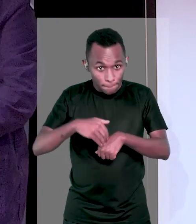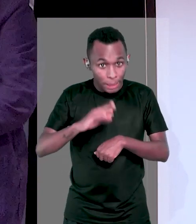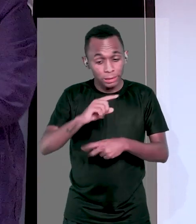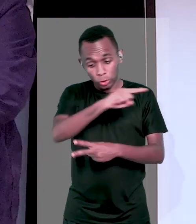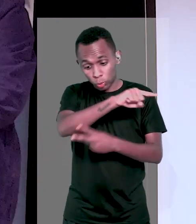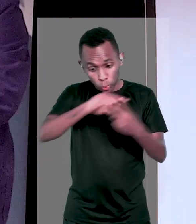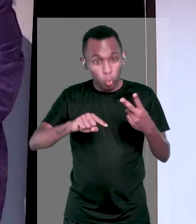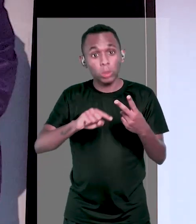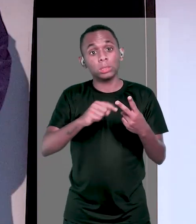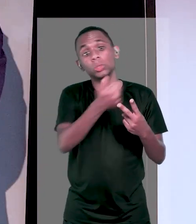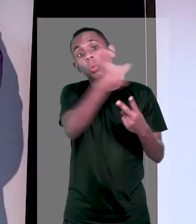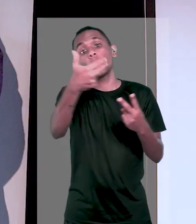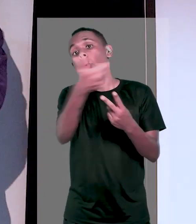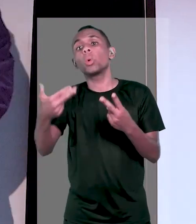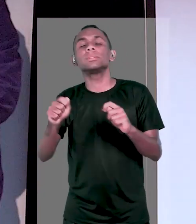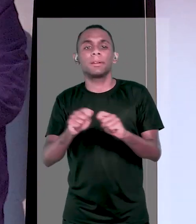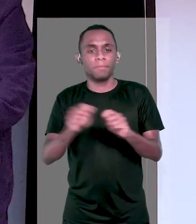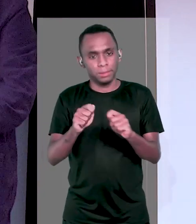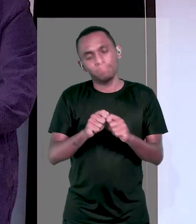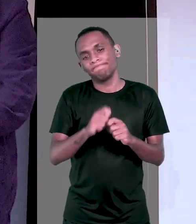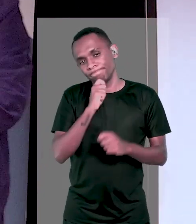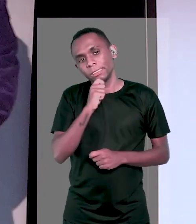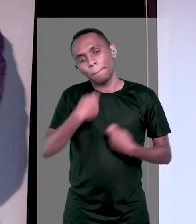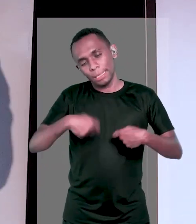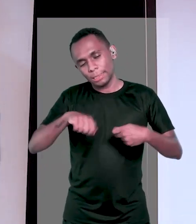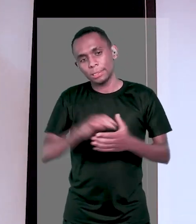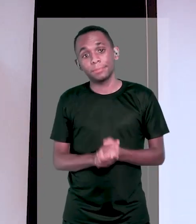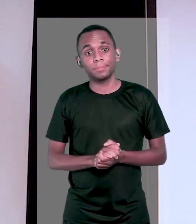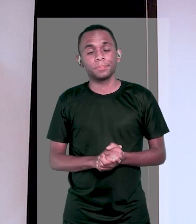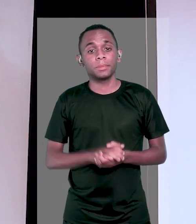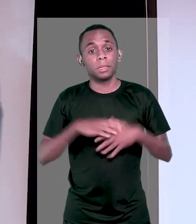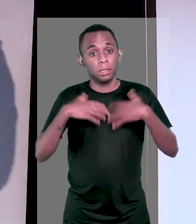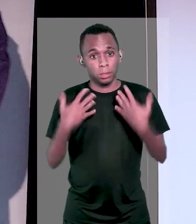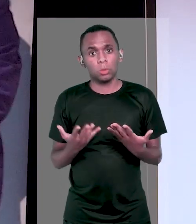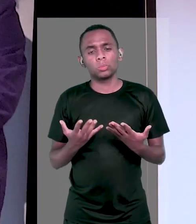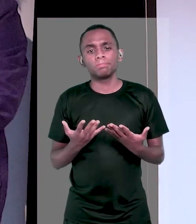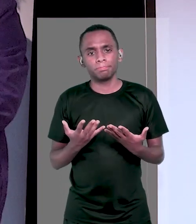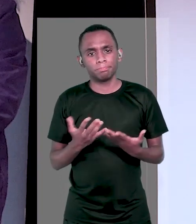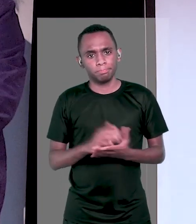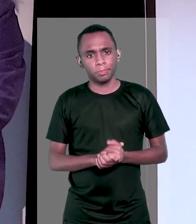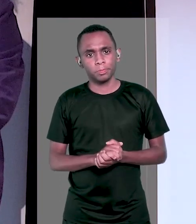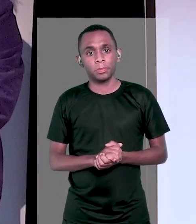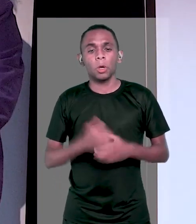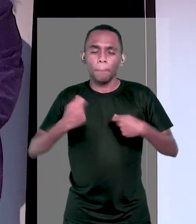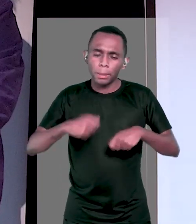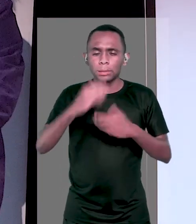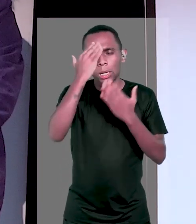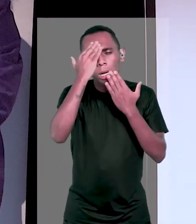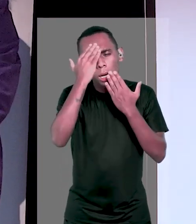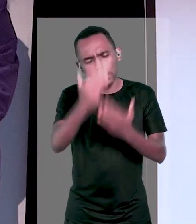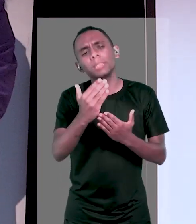Agradecer incansável ao Afonso Borges, não é? Eu não sei se ele tem tempo para continuar aqui, porque ele já tem